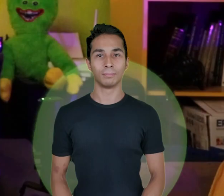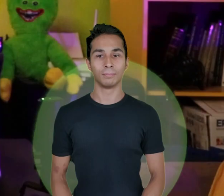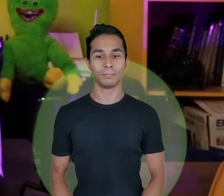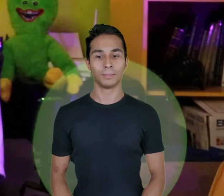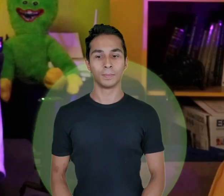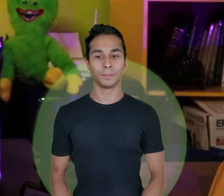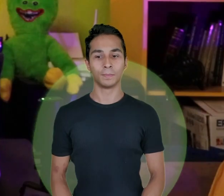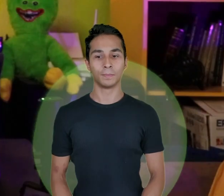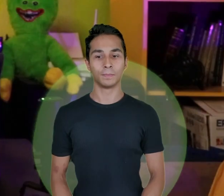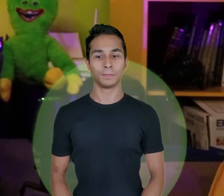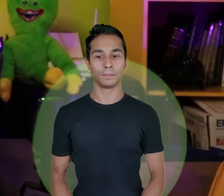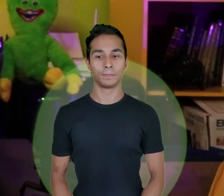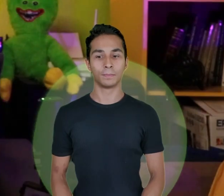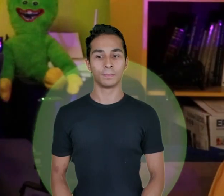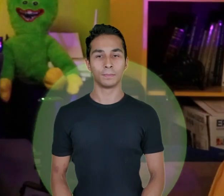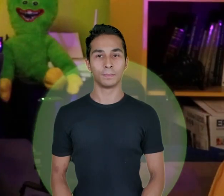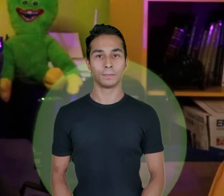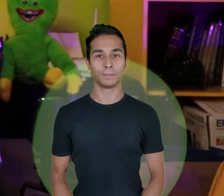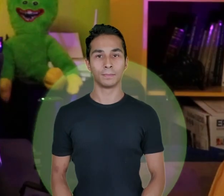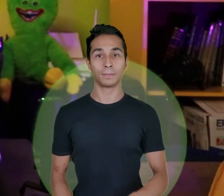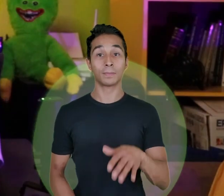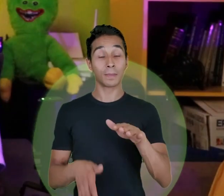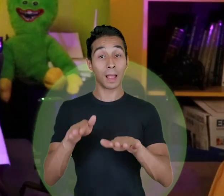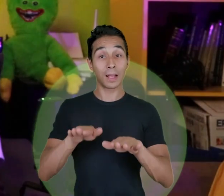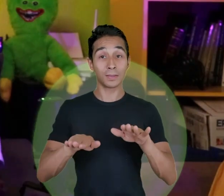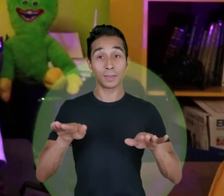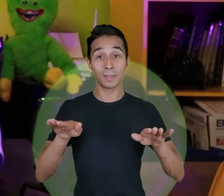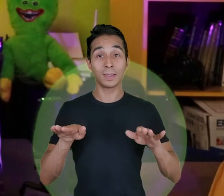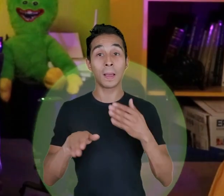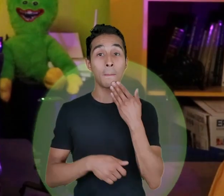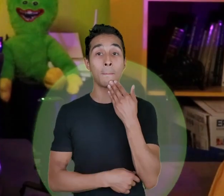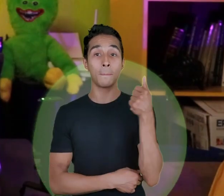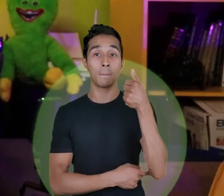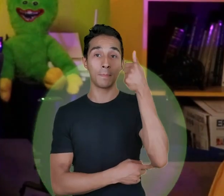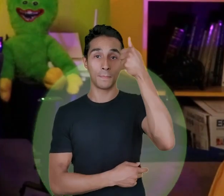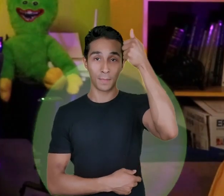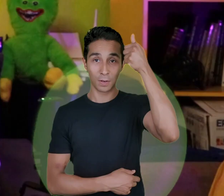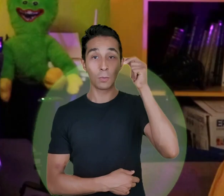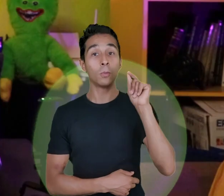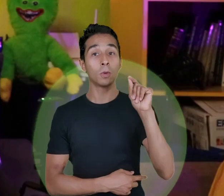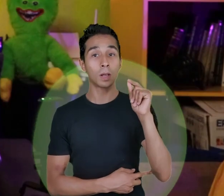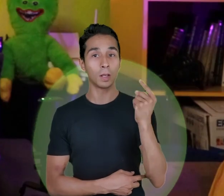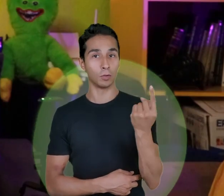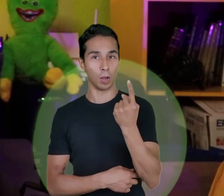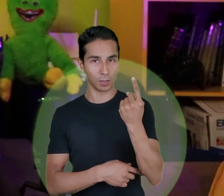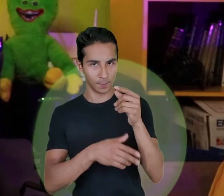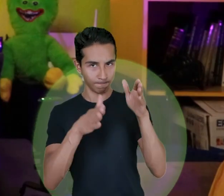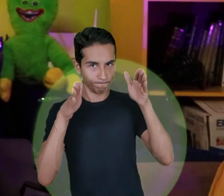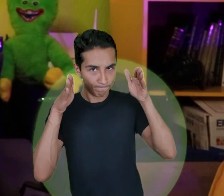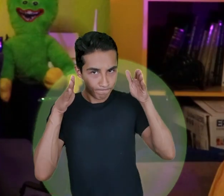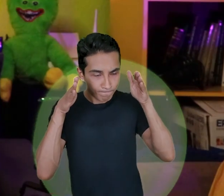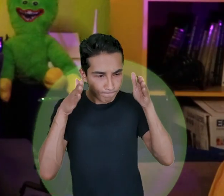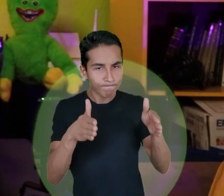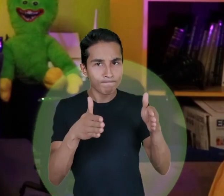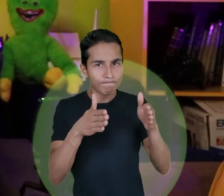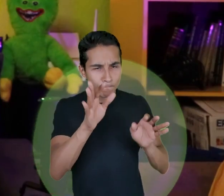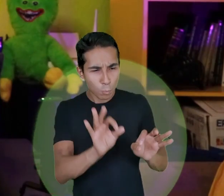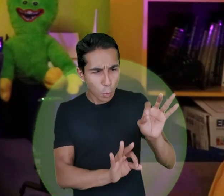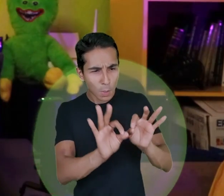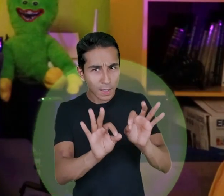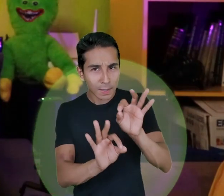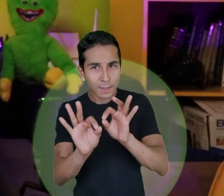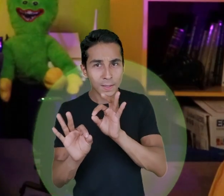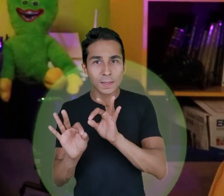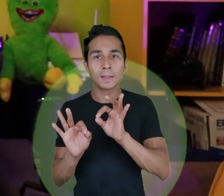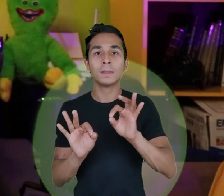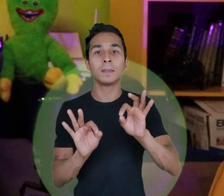Talvez não seja o momento. Muitas vezes é melhor você estar focando no seu, né? Focando naquilo que você precisa estruturar, até mesmo para você poder dar